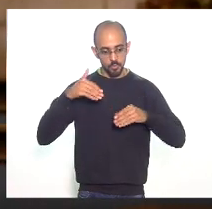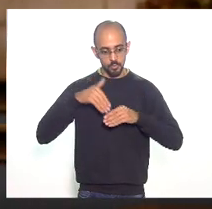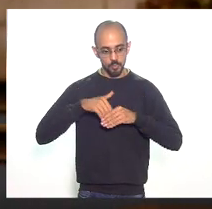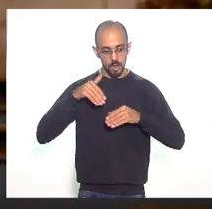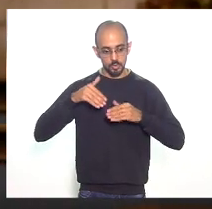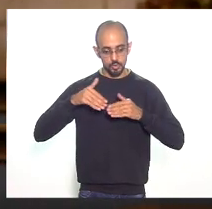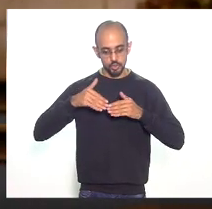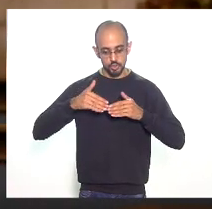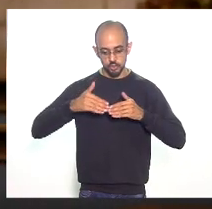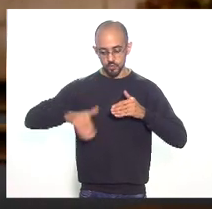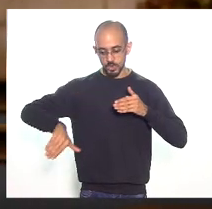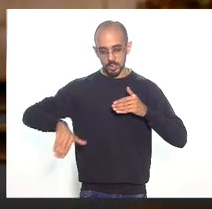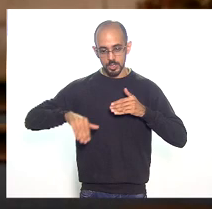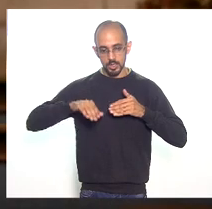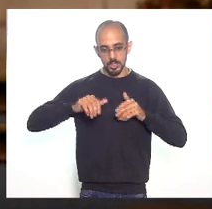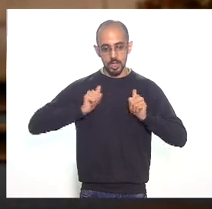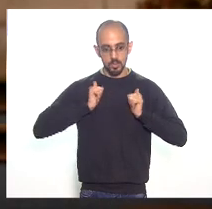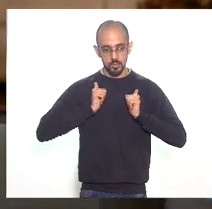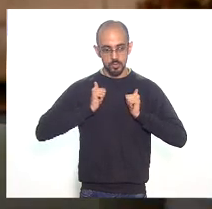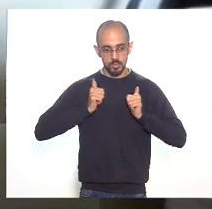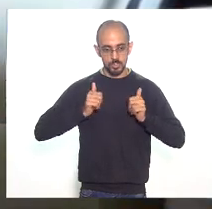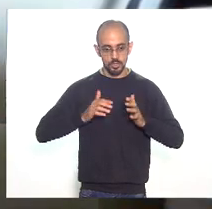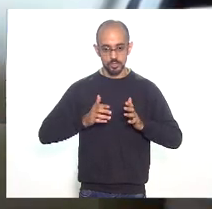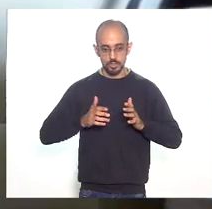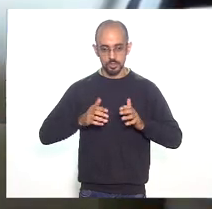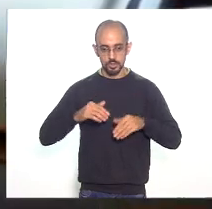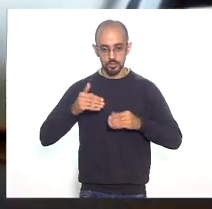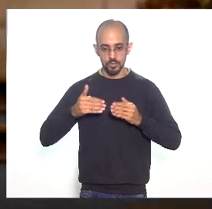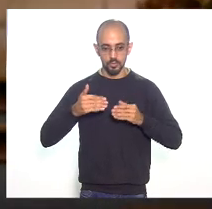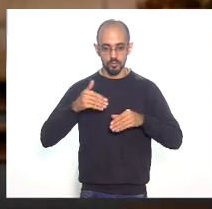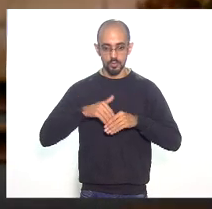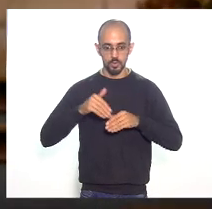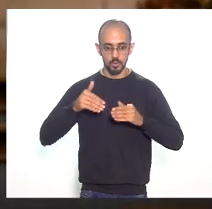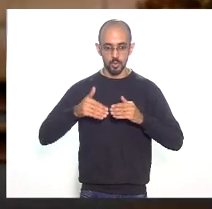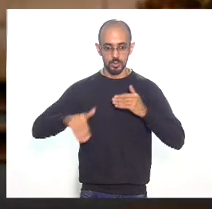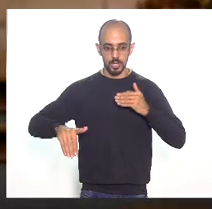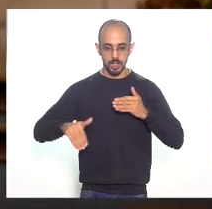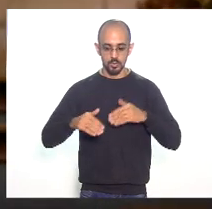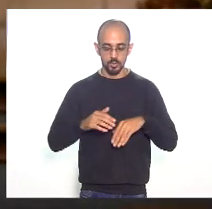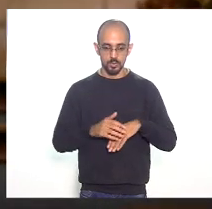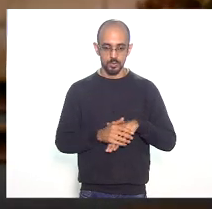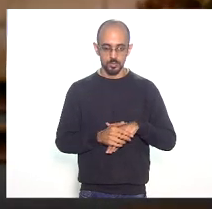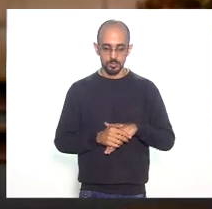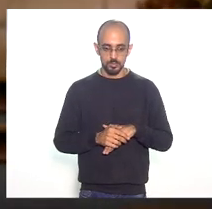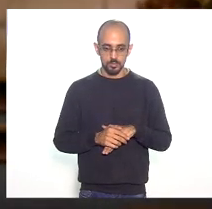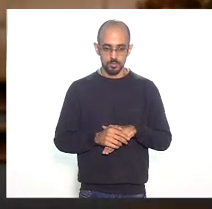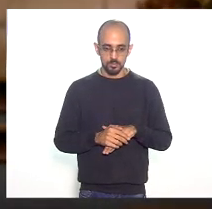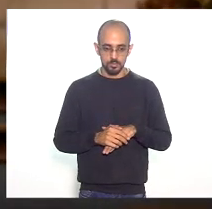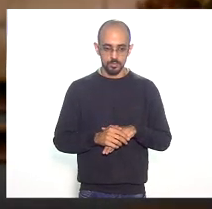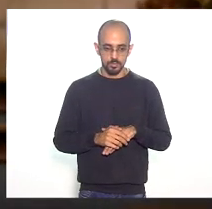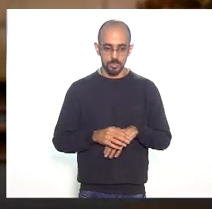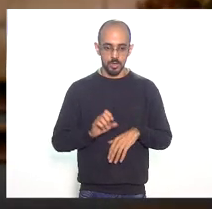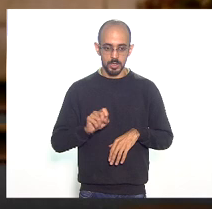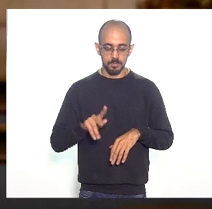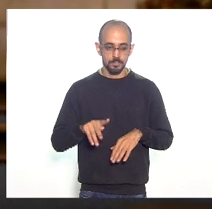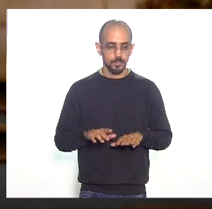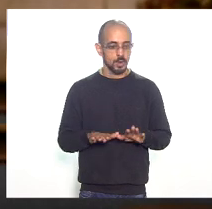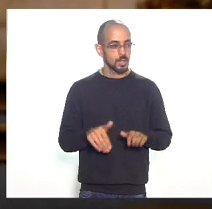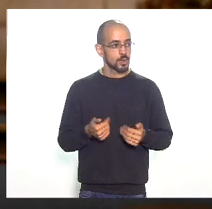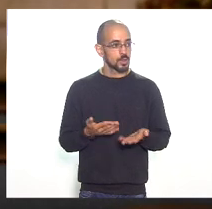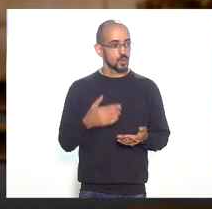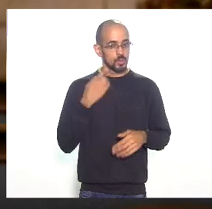Paulo. Eu voto contrário. Ok. Não, mas vou ser ele... Ah, ok. Deputado...